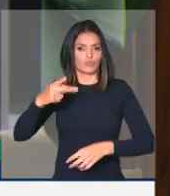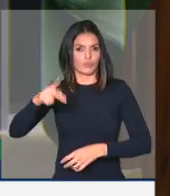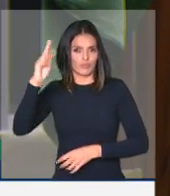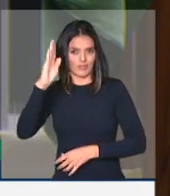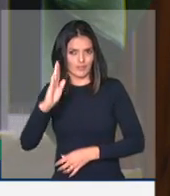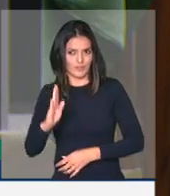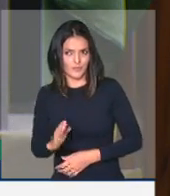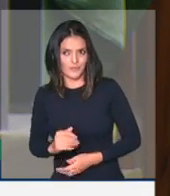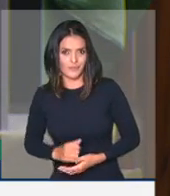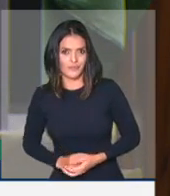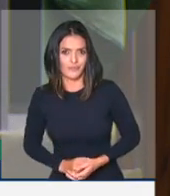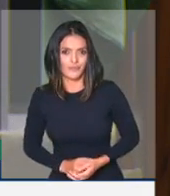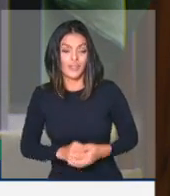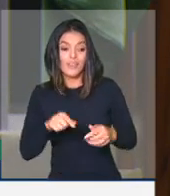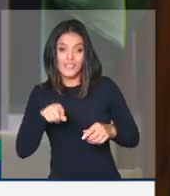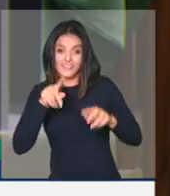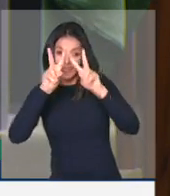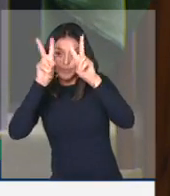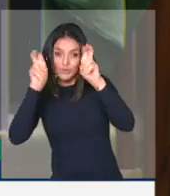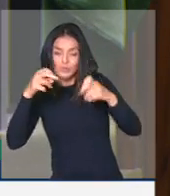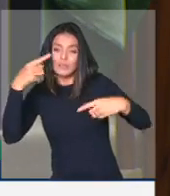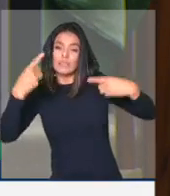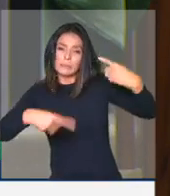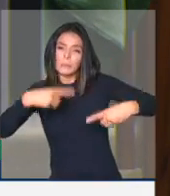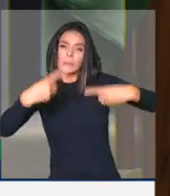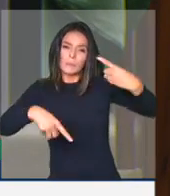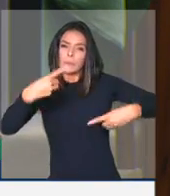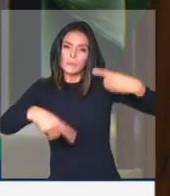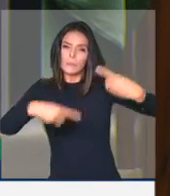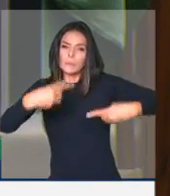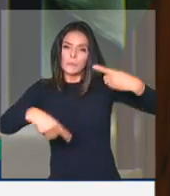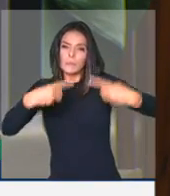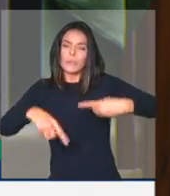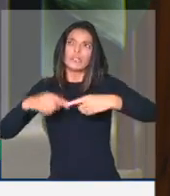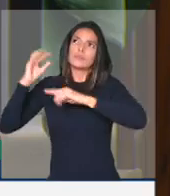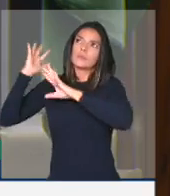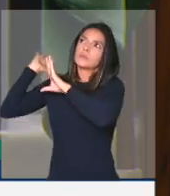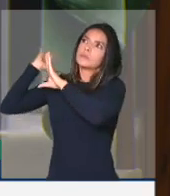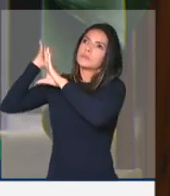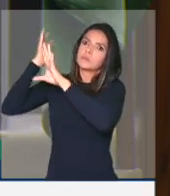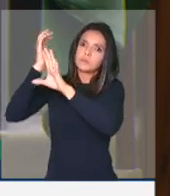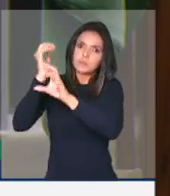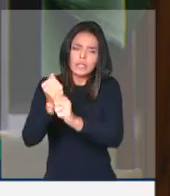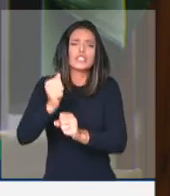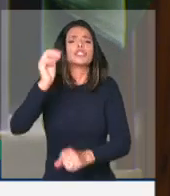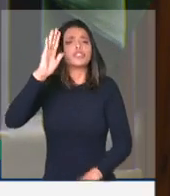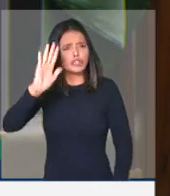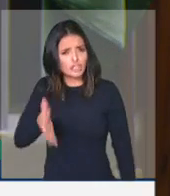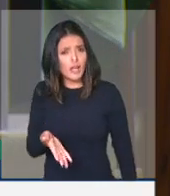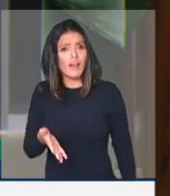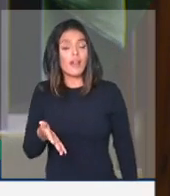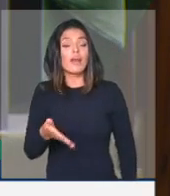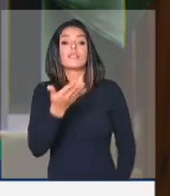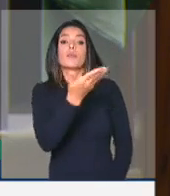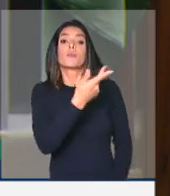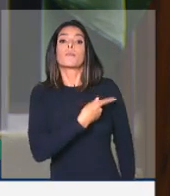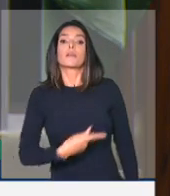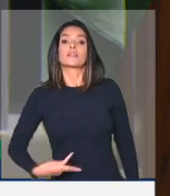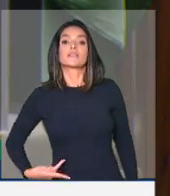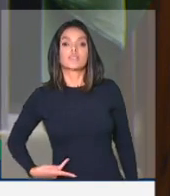Esse é um debate que acontece há muito tempo e o presidente da República lançou um